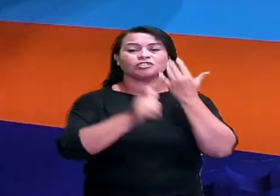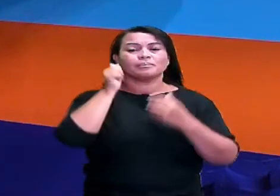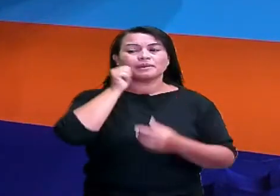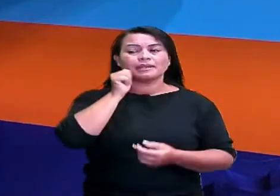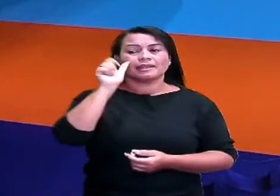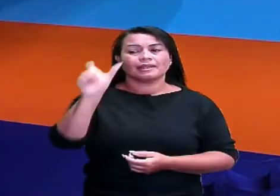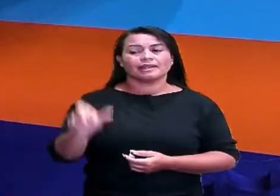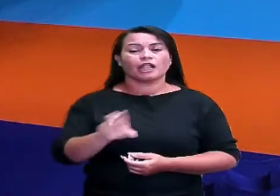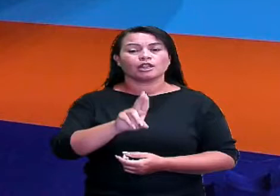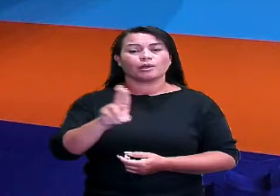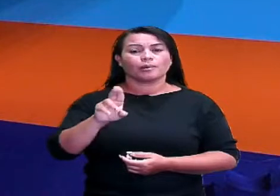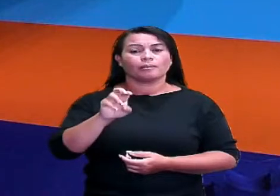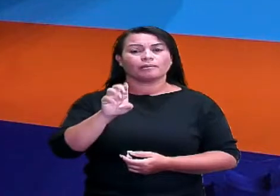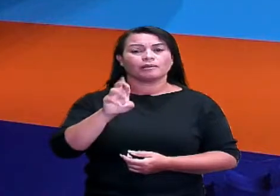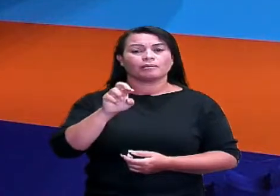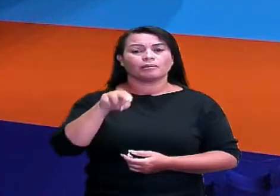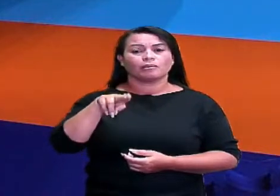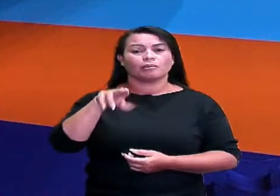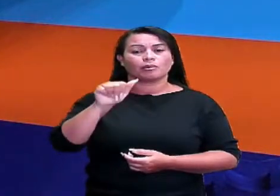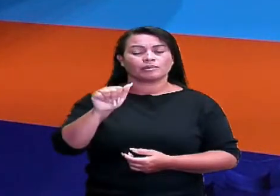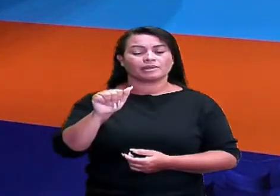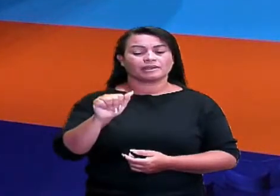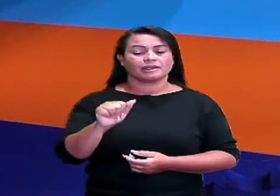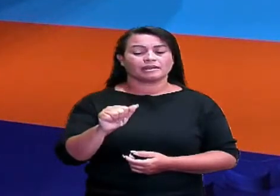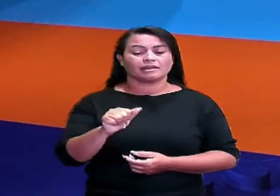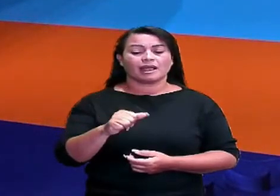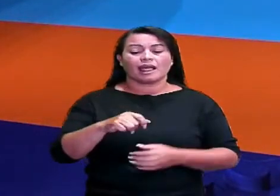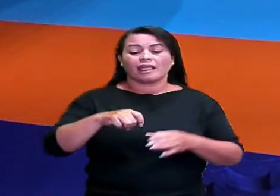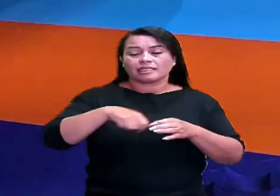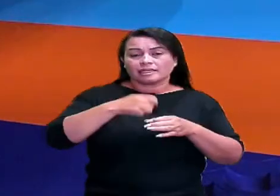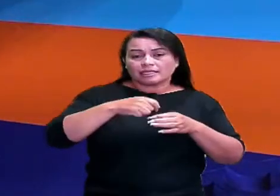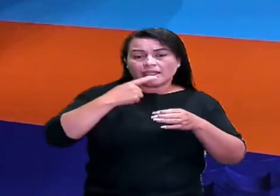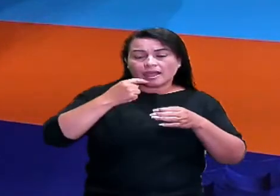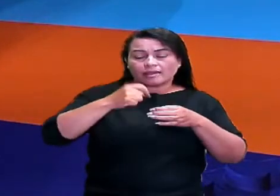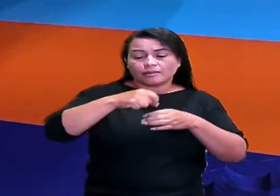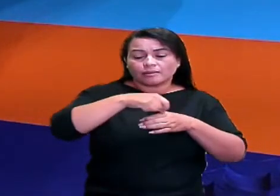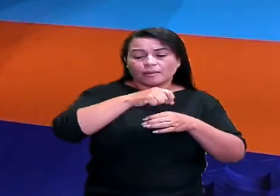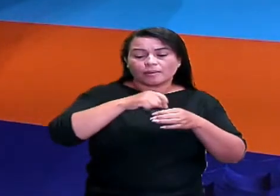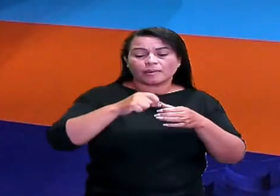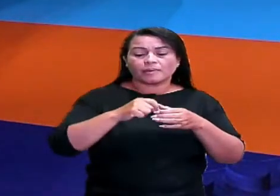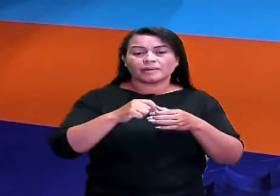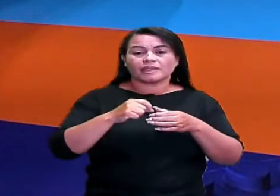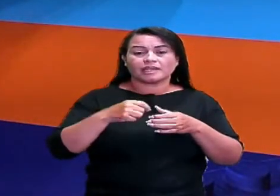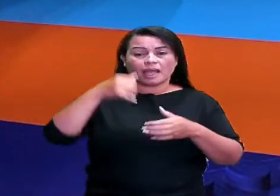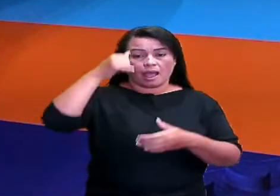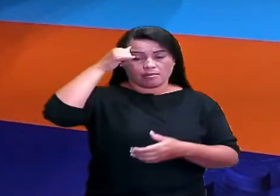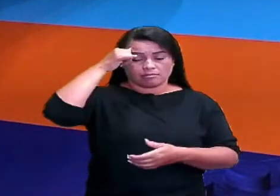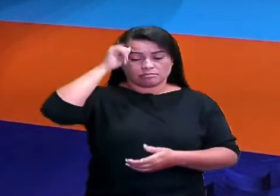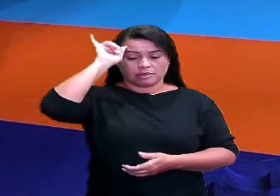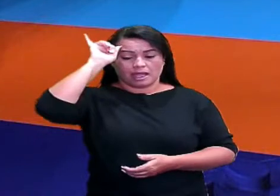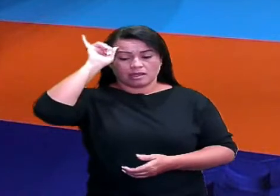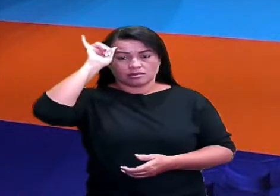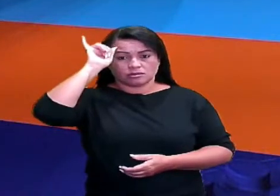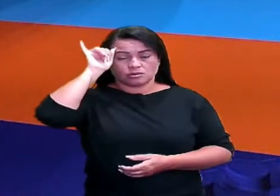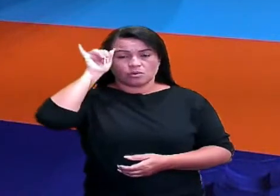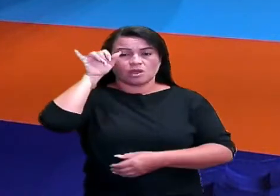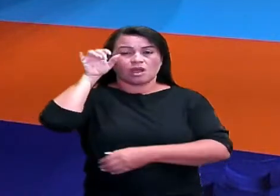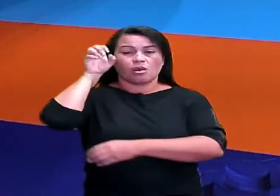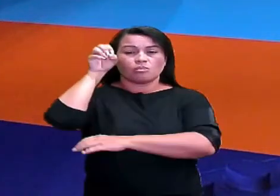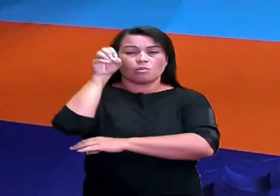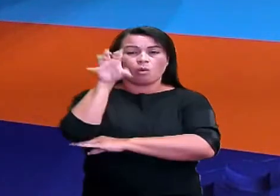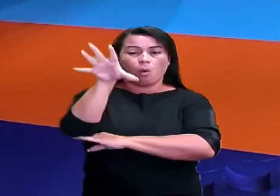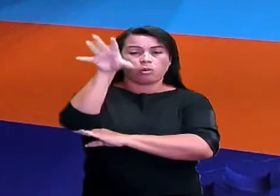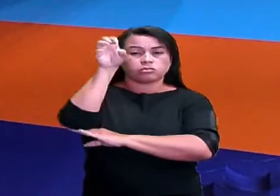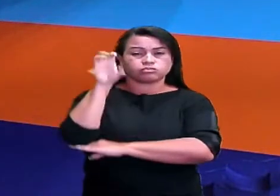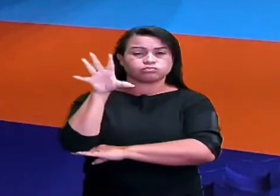Bruna. Sempre o mesmo som. Danone, gado e dragão. Letra D,